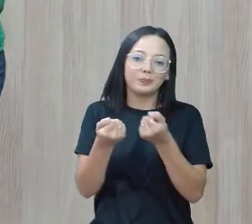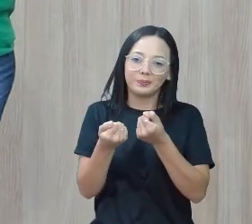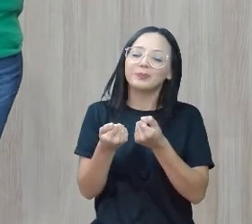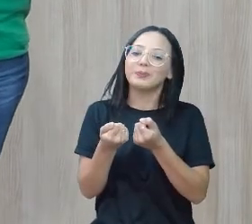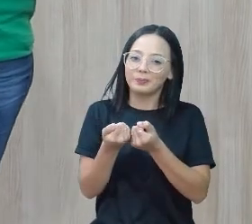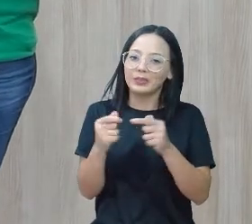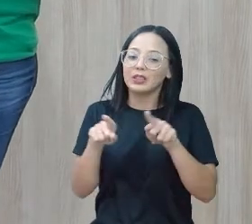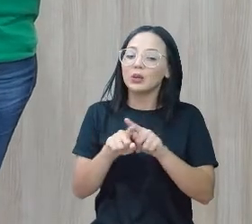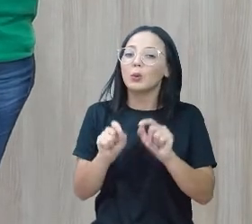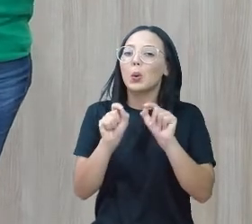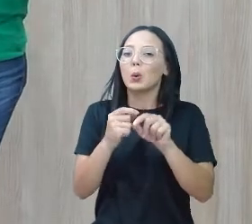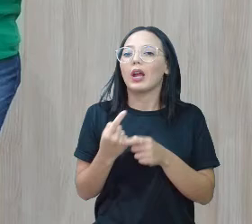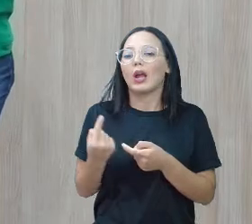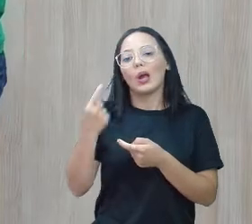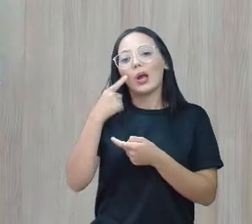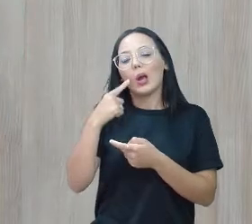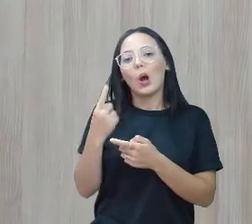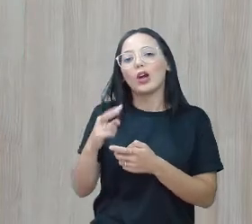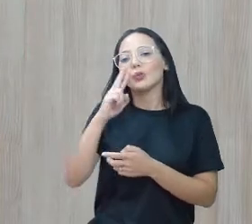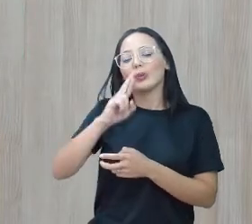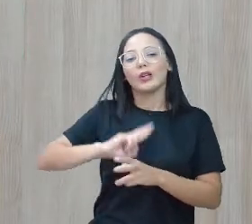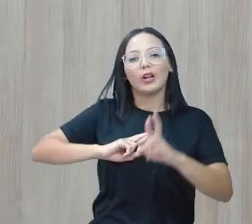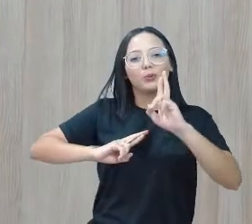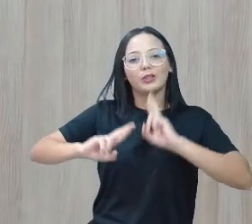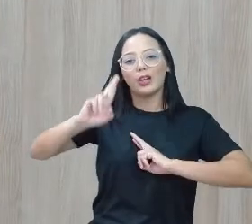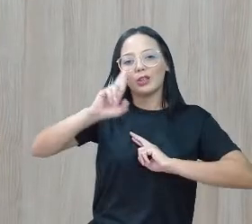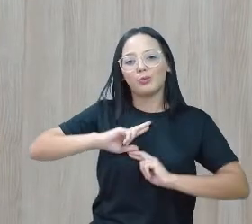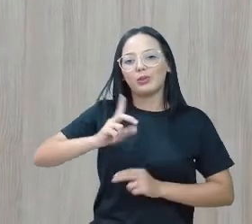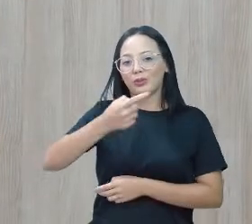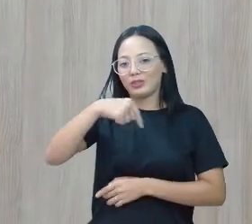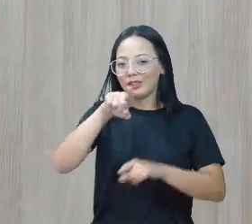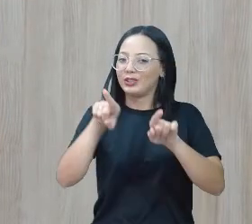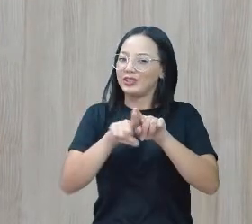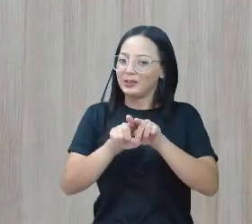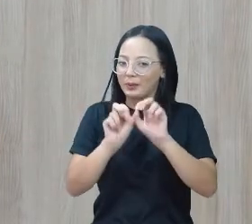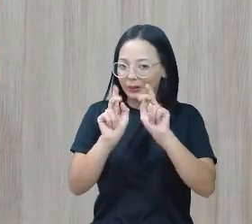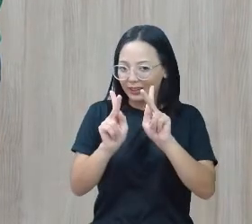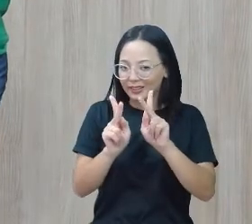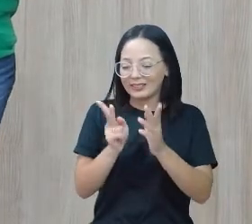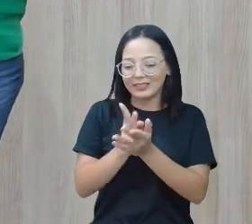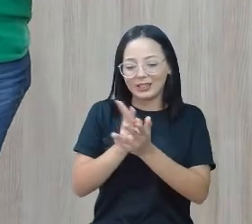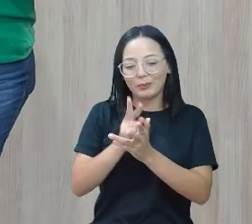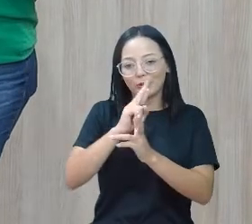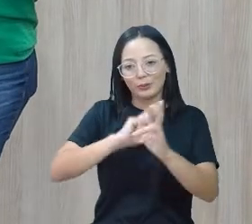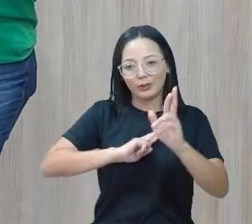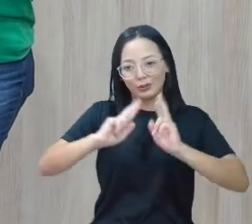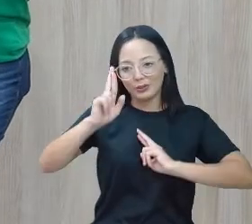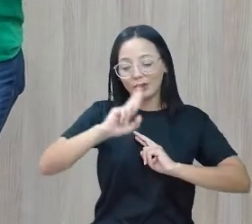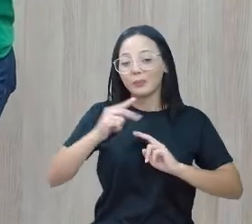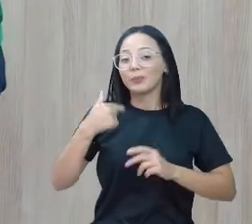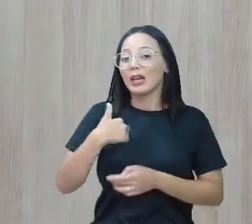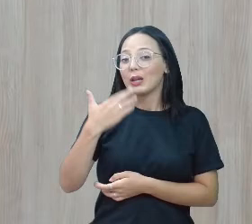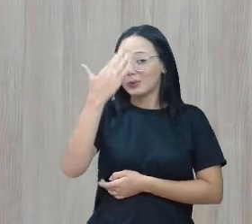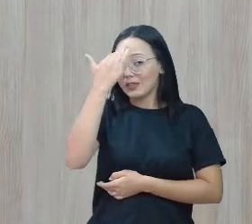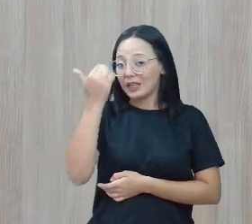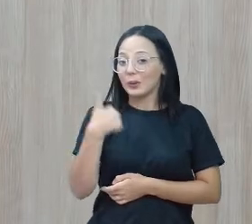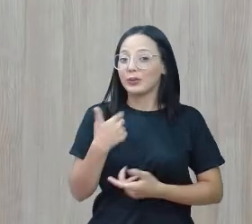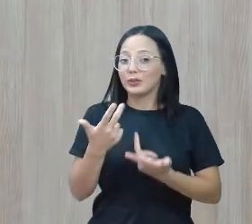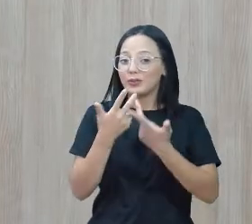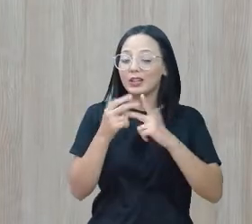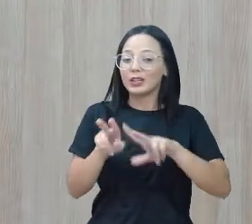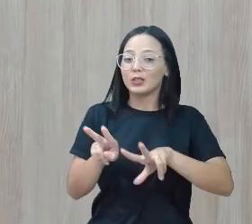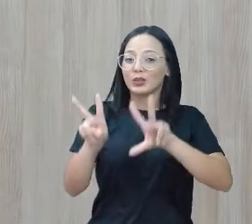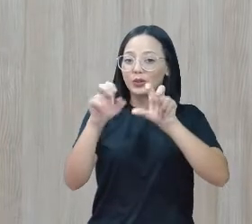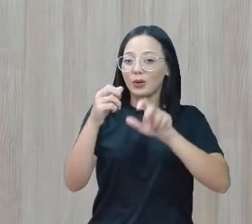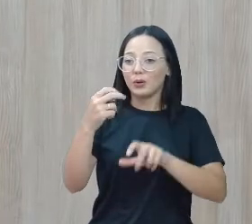estar aí me passando, respondendo vocês também aí diretamente. E eu sei, quando eu falei de